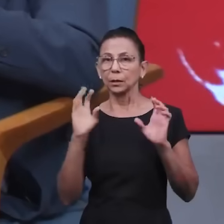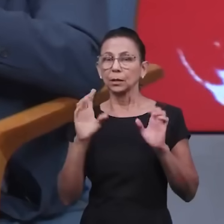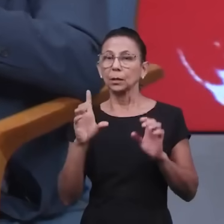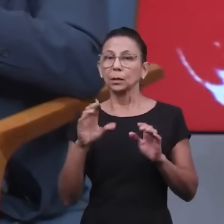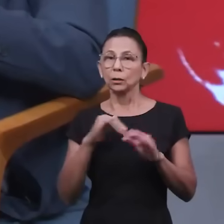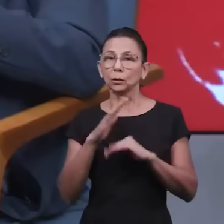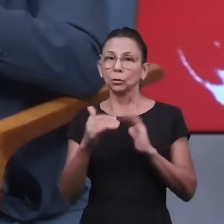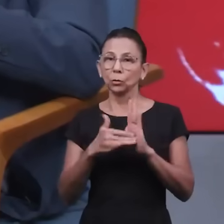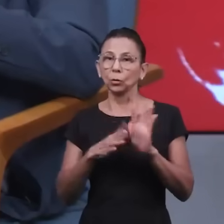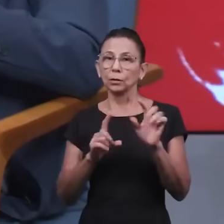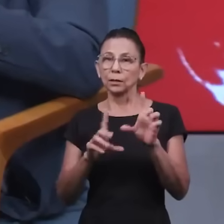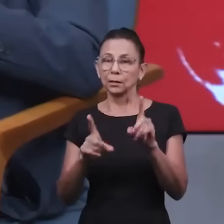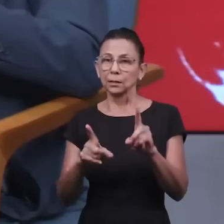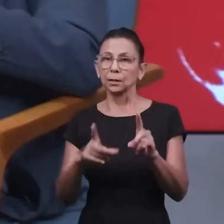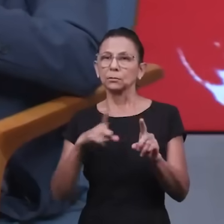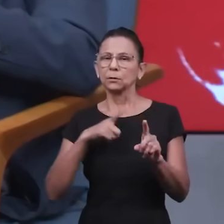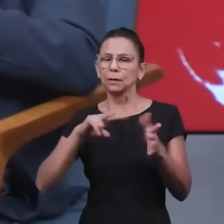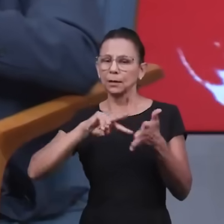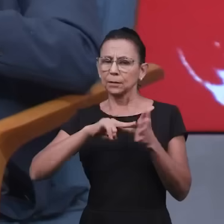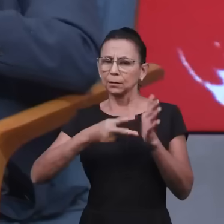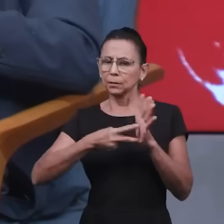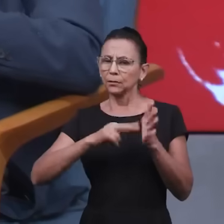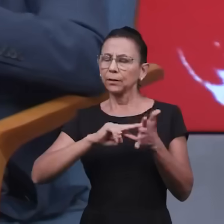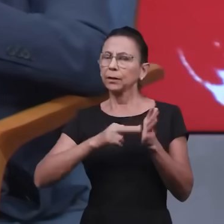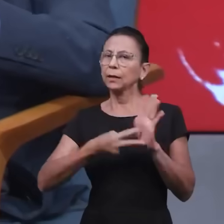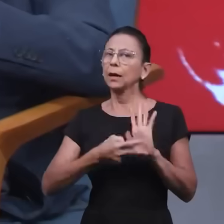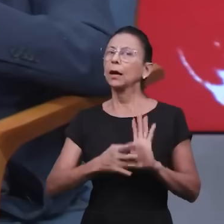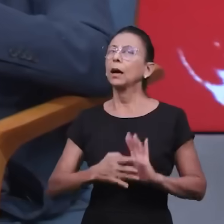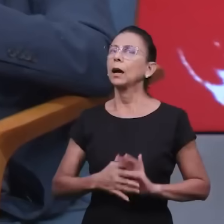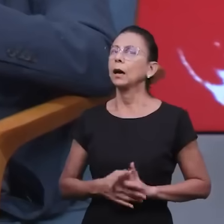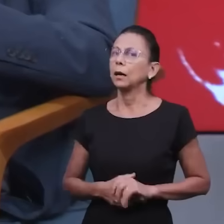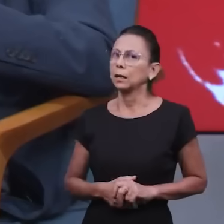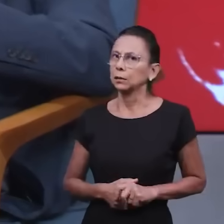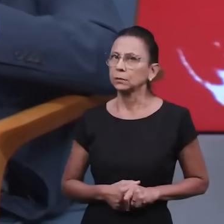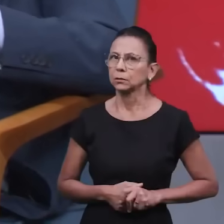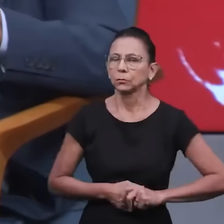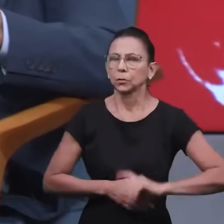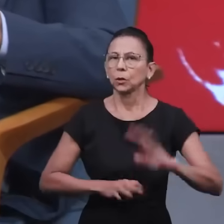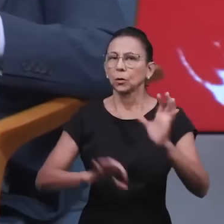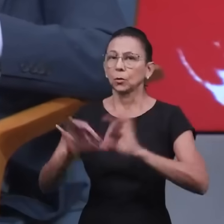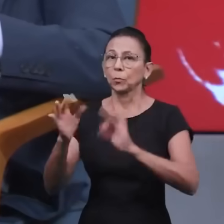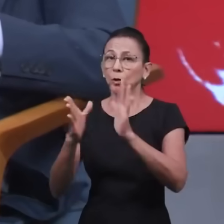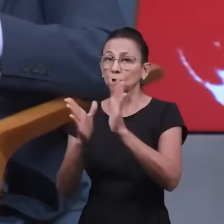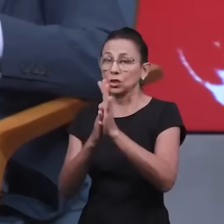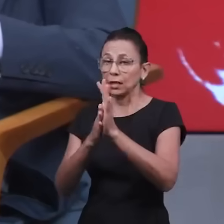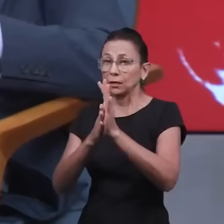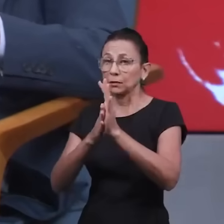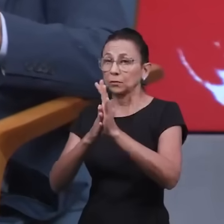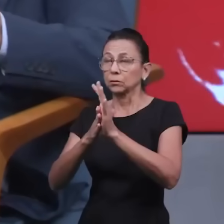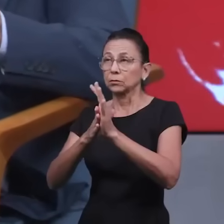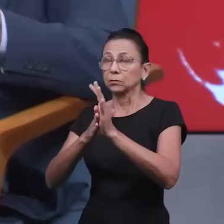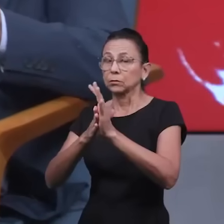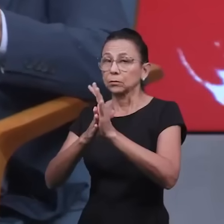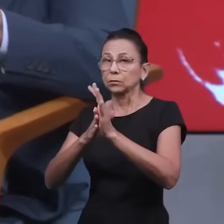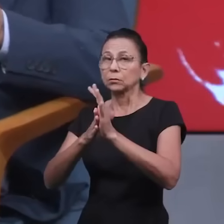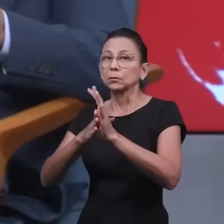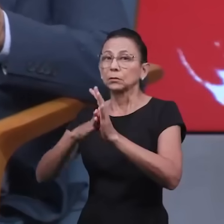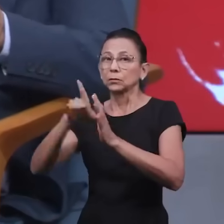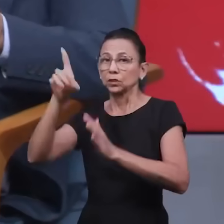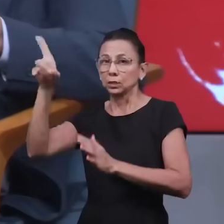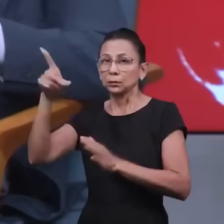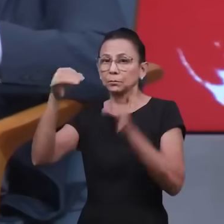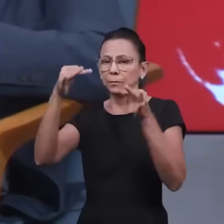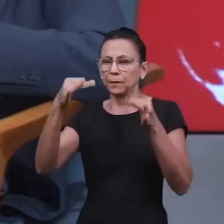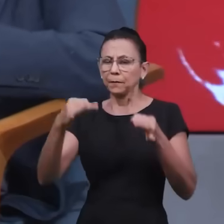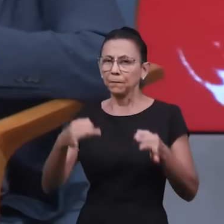significado. As coisas não estão soltas. O projeto de Deus é perfeito, ele segue uma